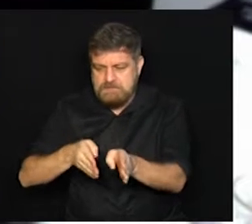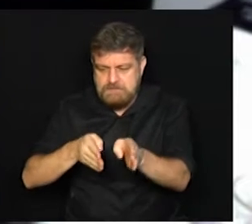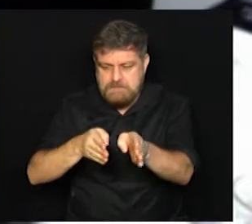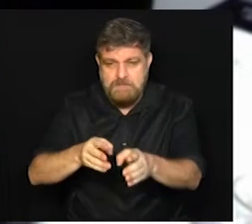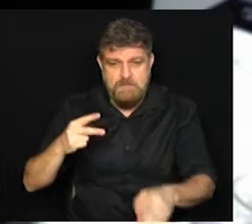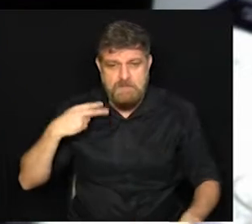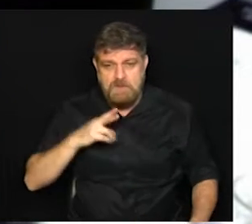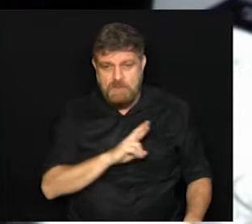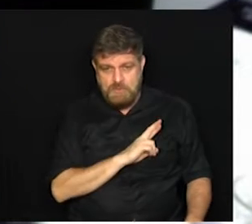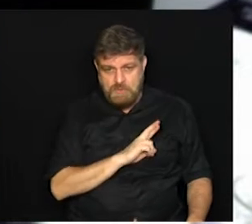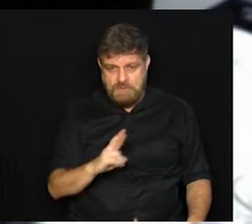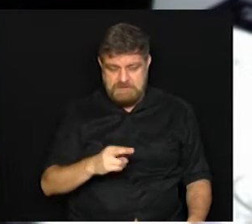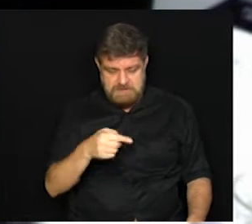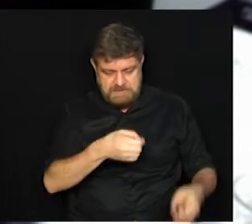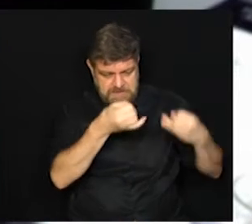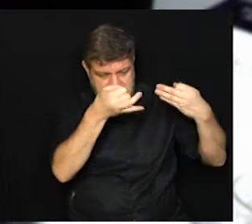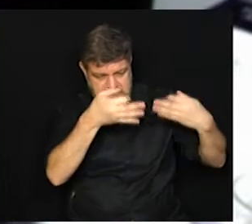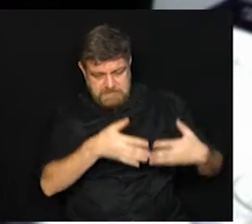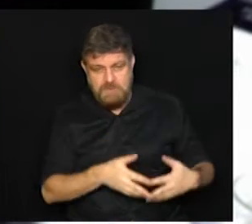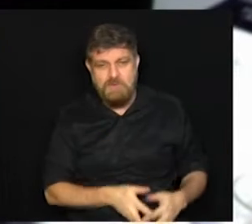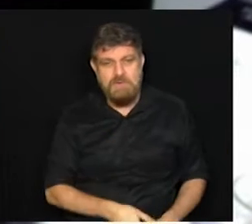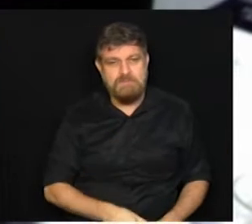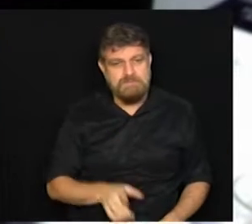de falar um pouquinho sobre isso na última